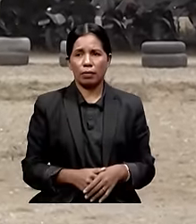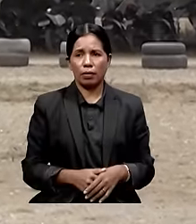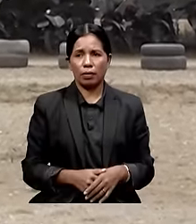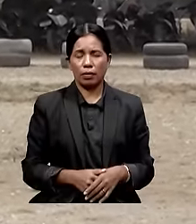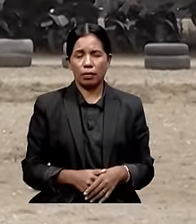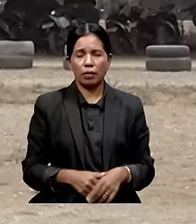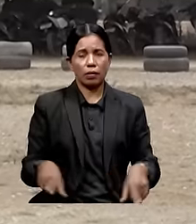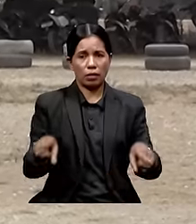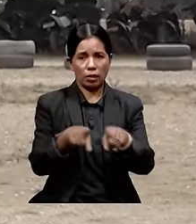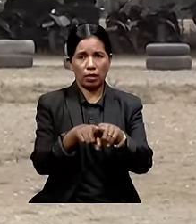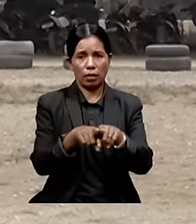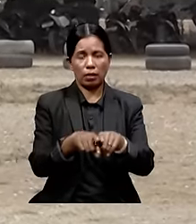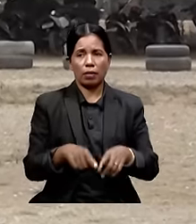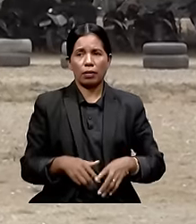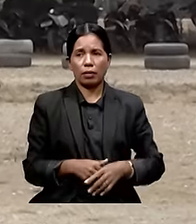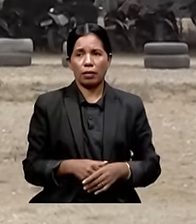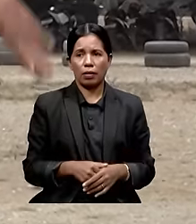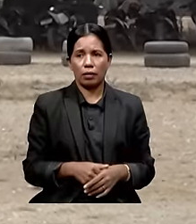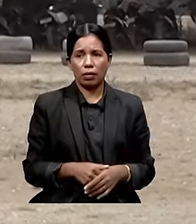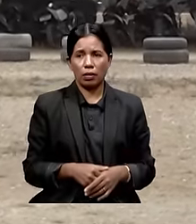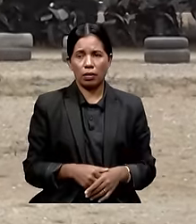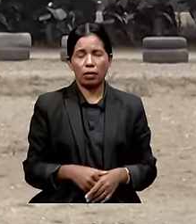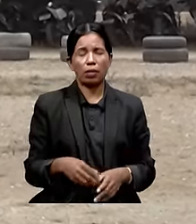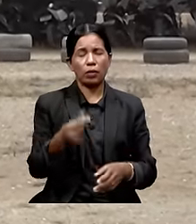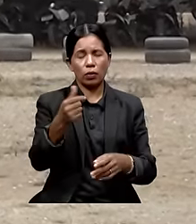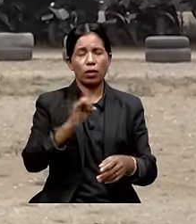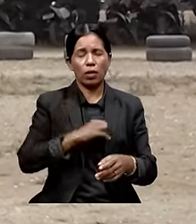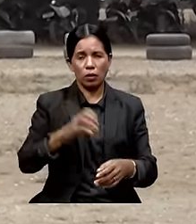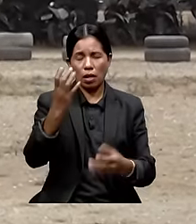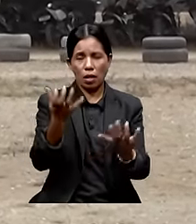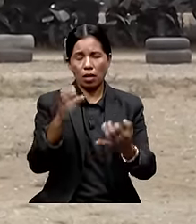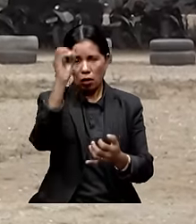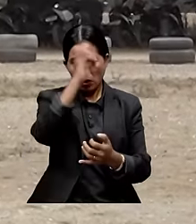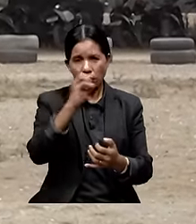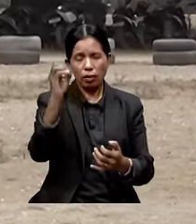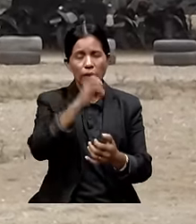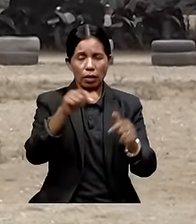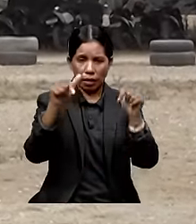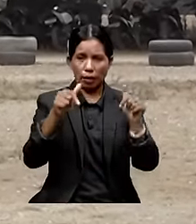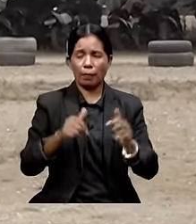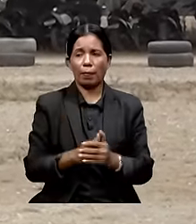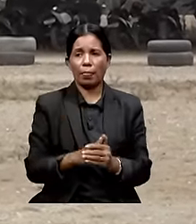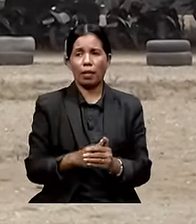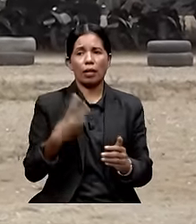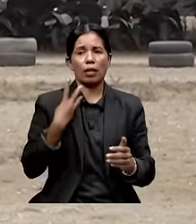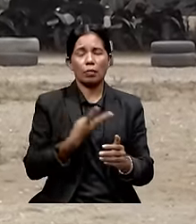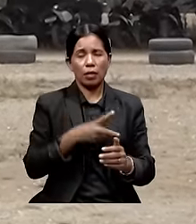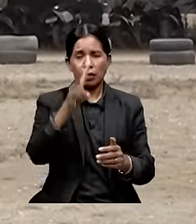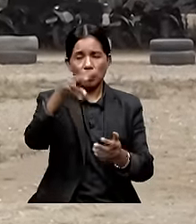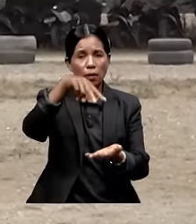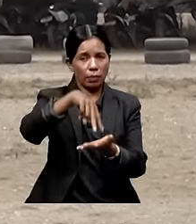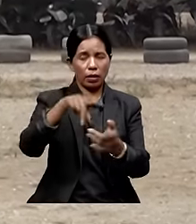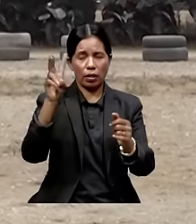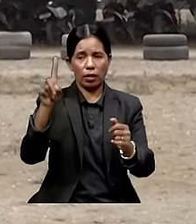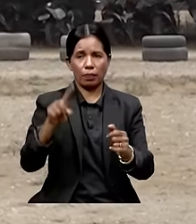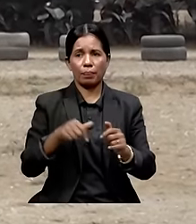Ansané, galai! Boa, tu e tua, mas agora observa, né? E né, amné, rua, mas abrique, né?